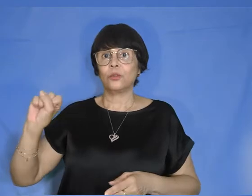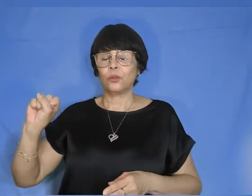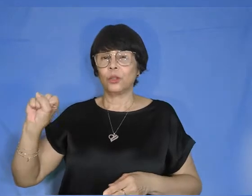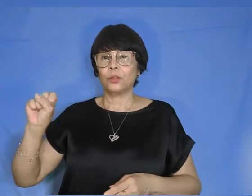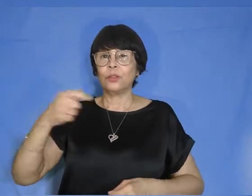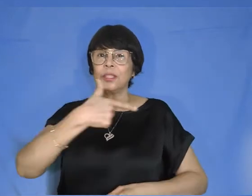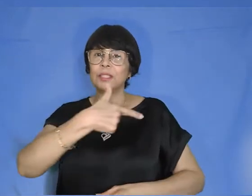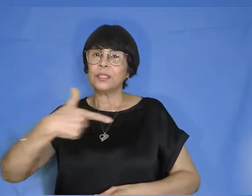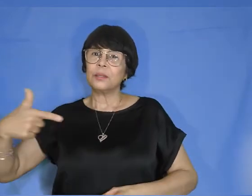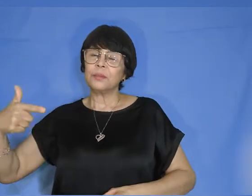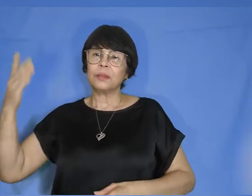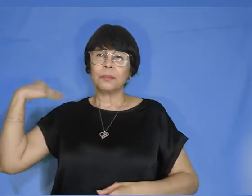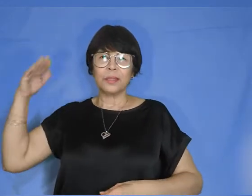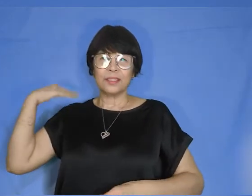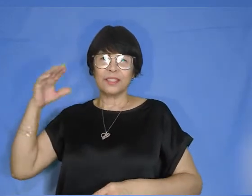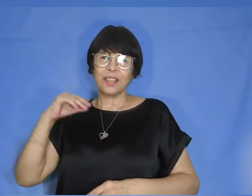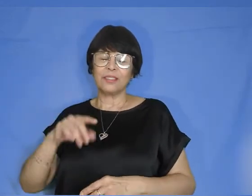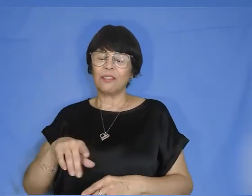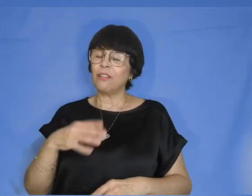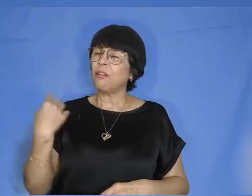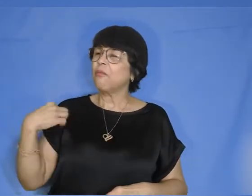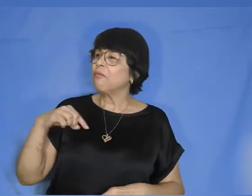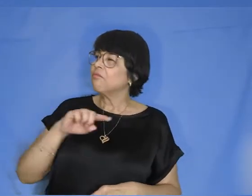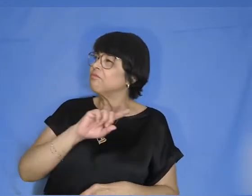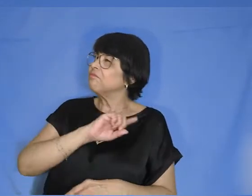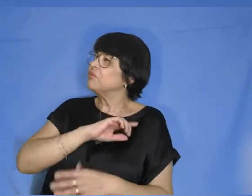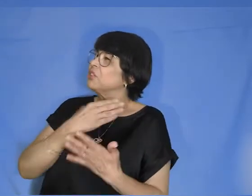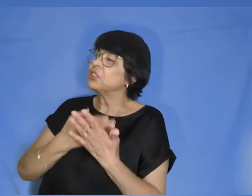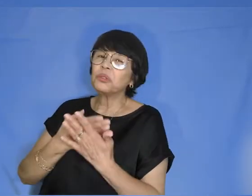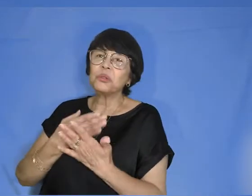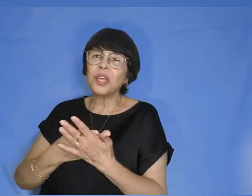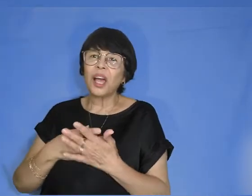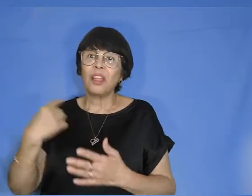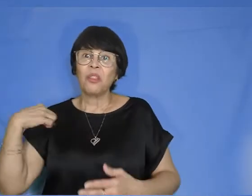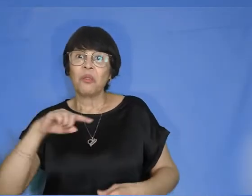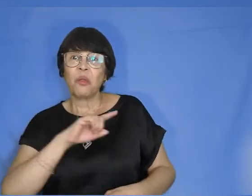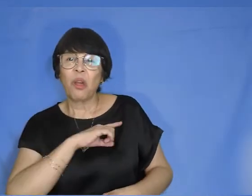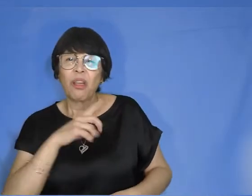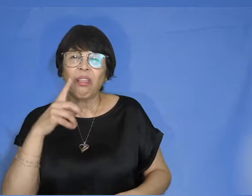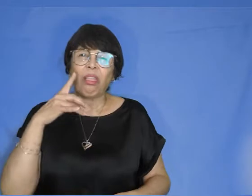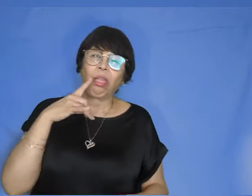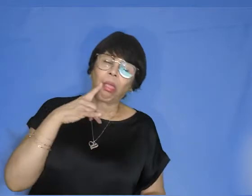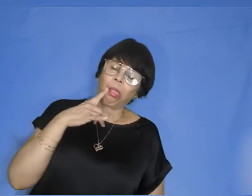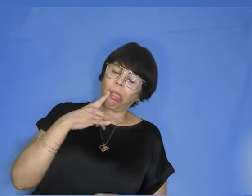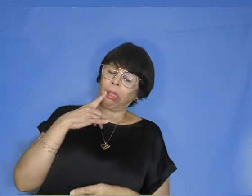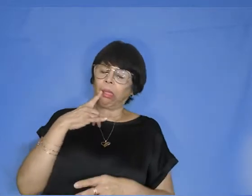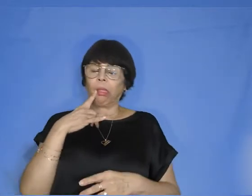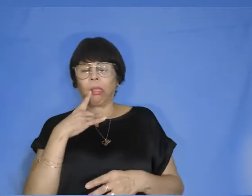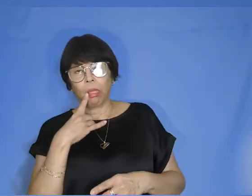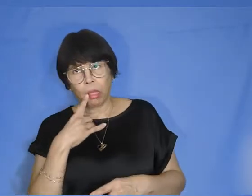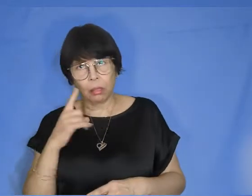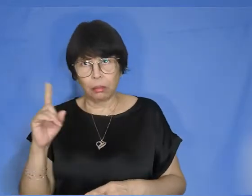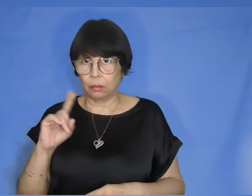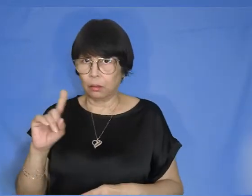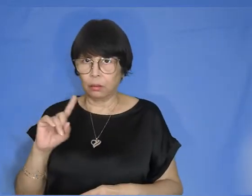Não vos embriagueis com vinho, mas enchei-vos do Espírito Santo. Falei que o verbo está na